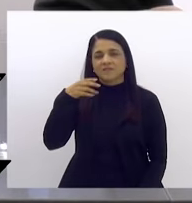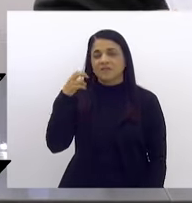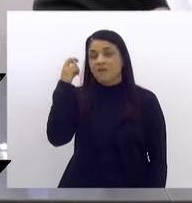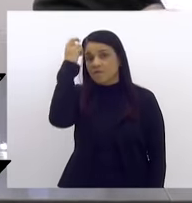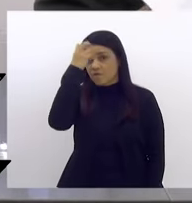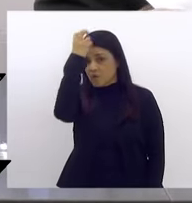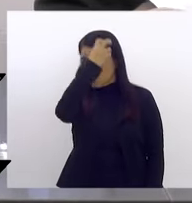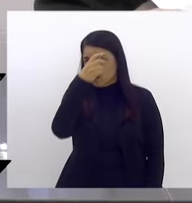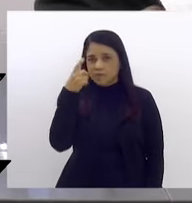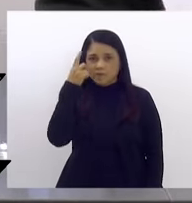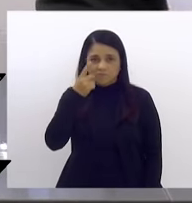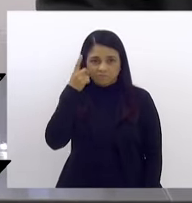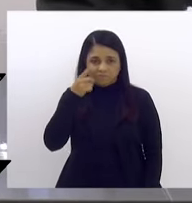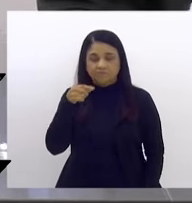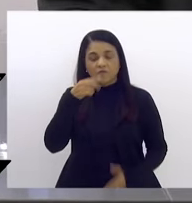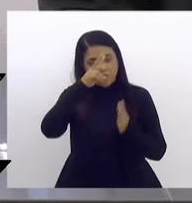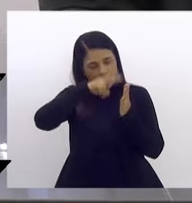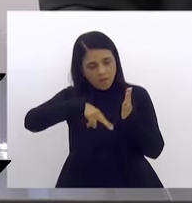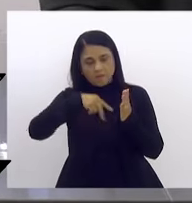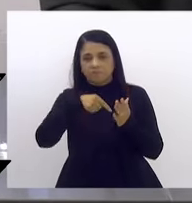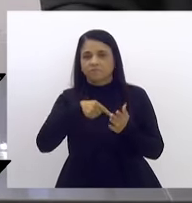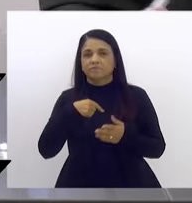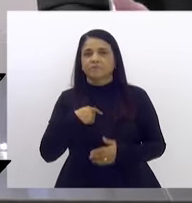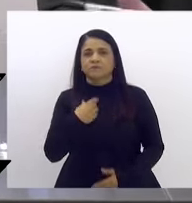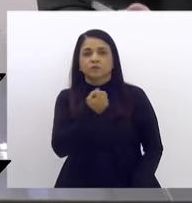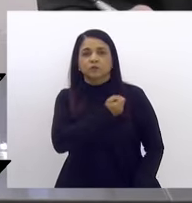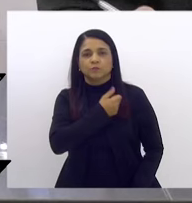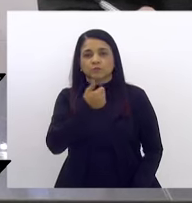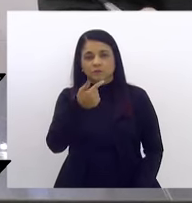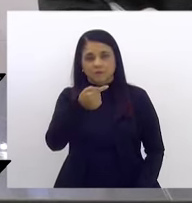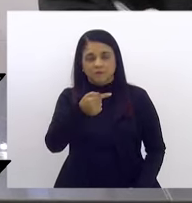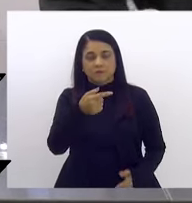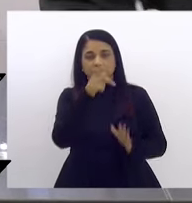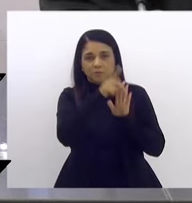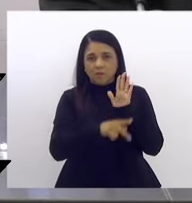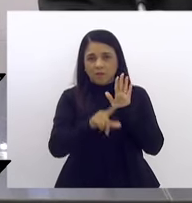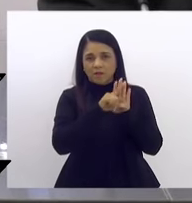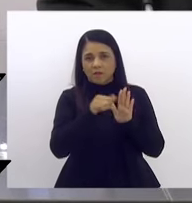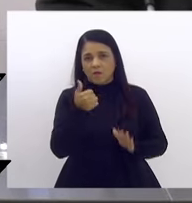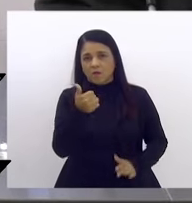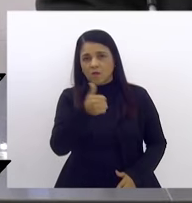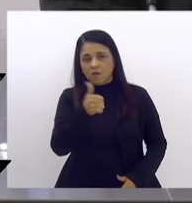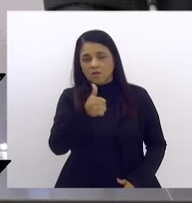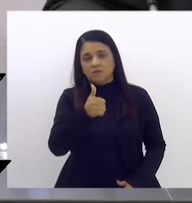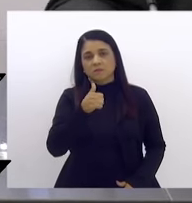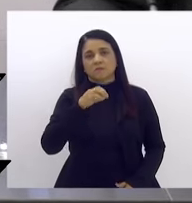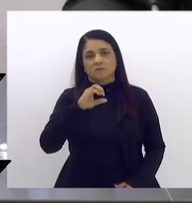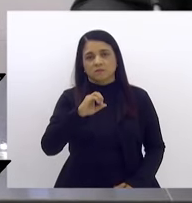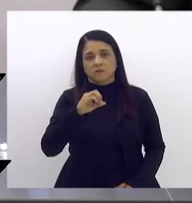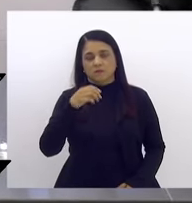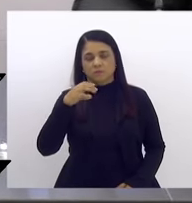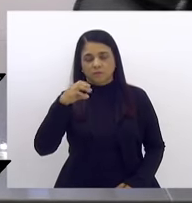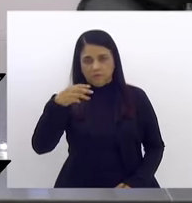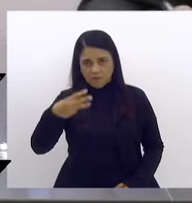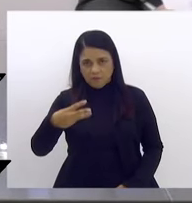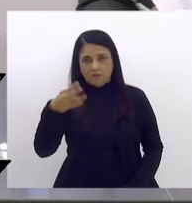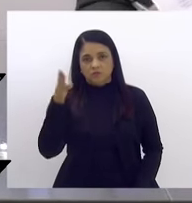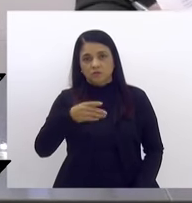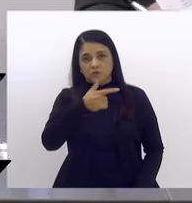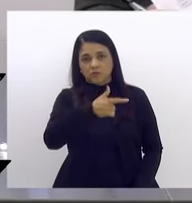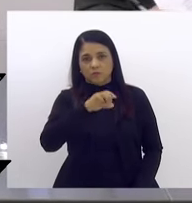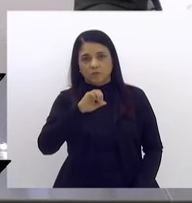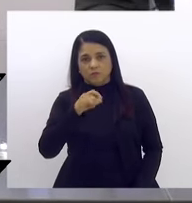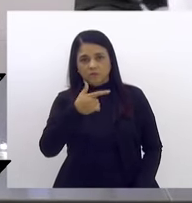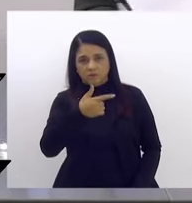retirar então eu vou ler aqui o 17 éo projeto de lei número 1103/2022 de autoria da